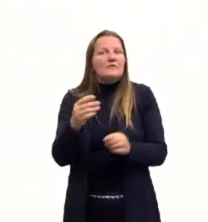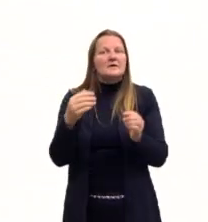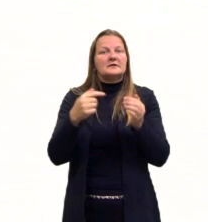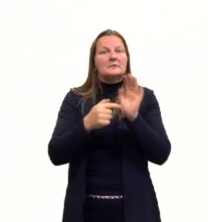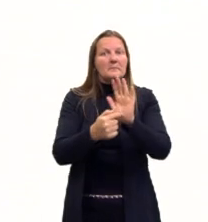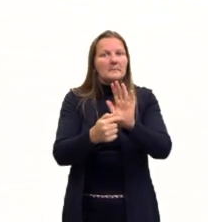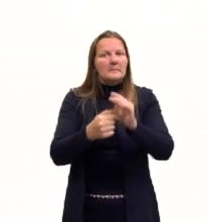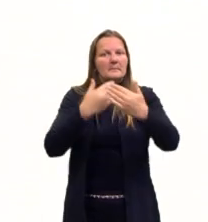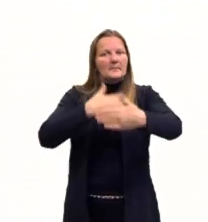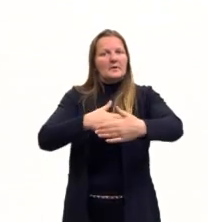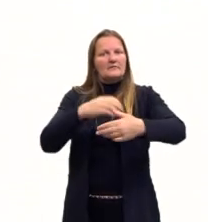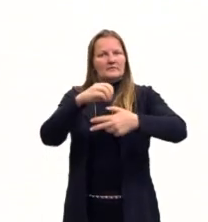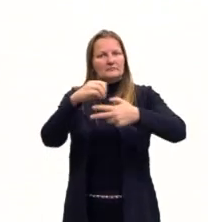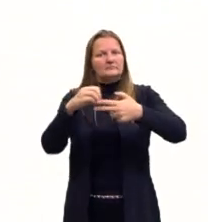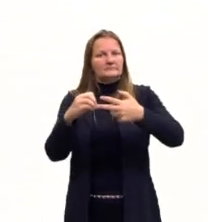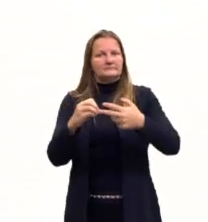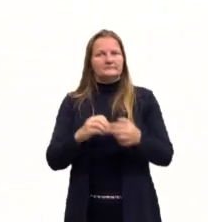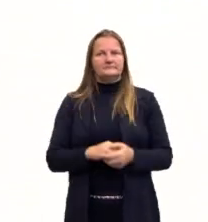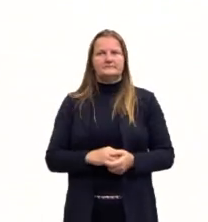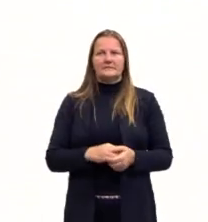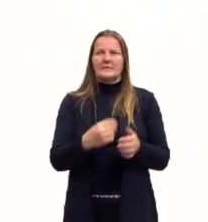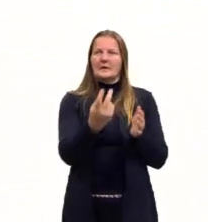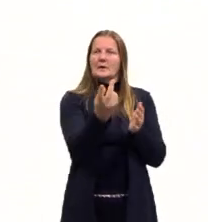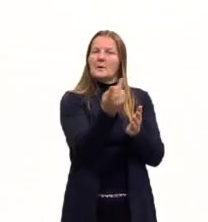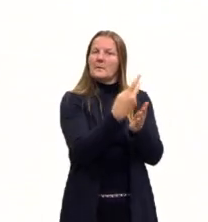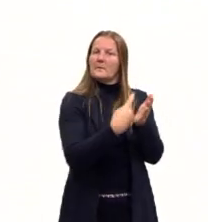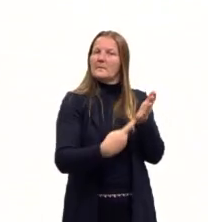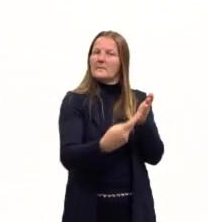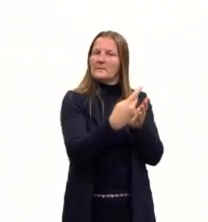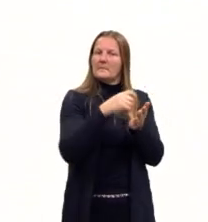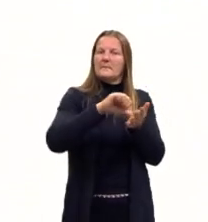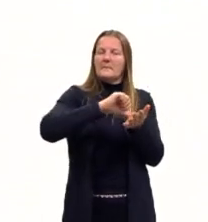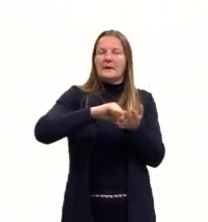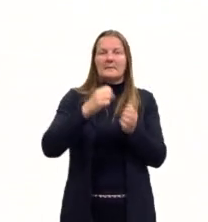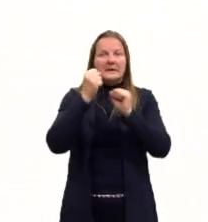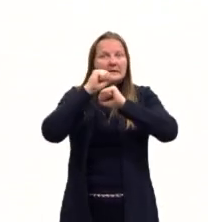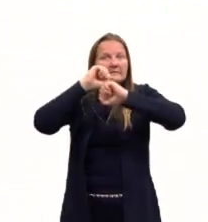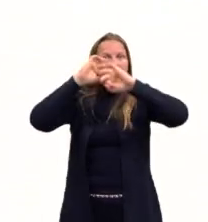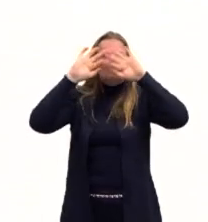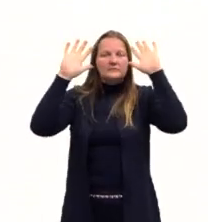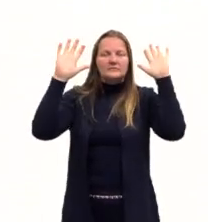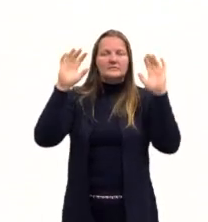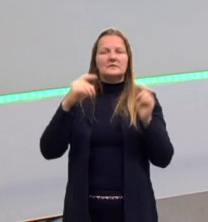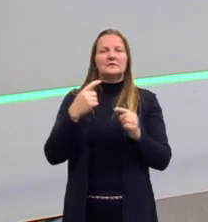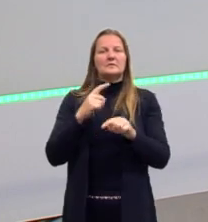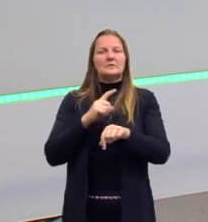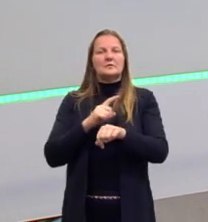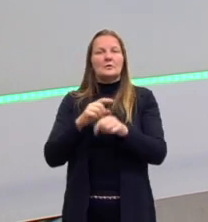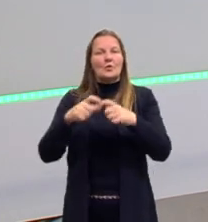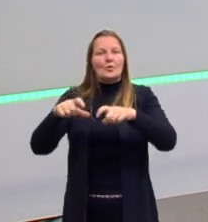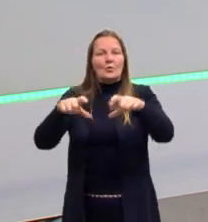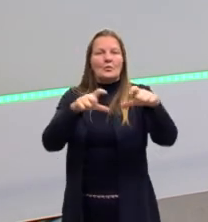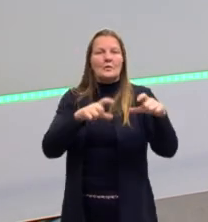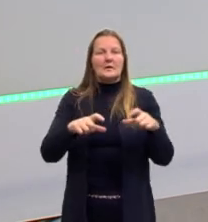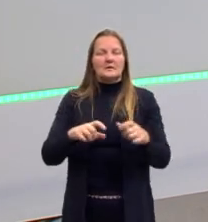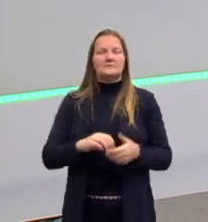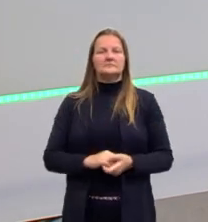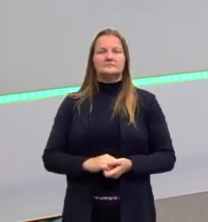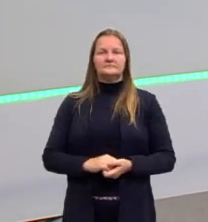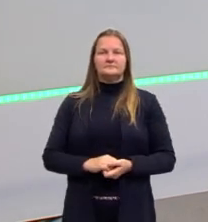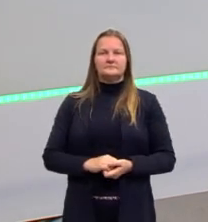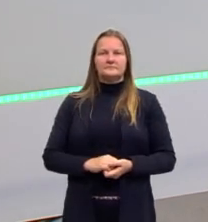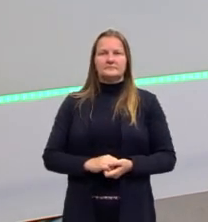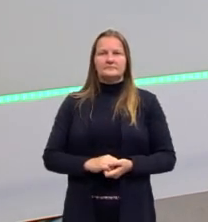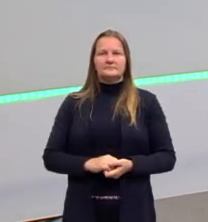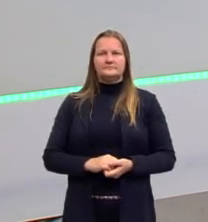provinha tá a gurizada Então esse mapa que importante a gente ter o entendimento dele dá os localizações aí que nós